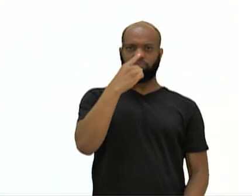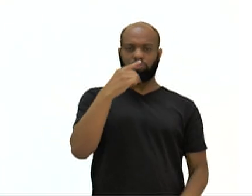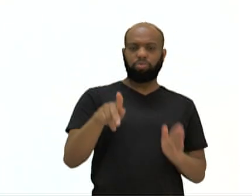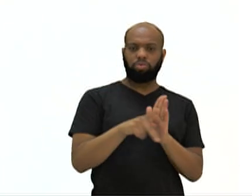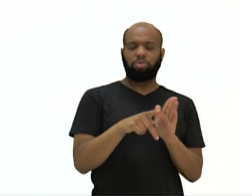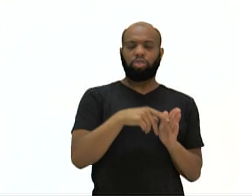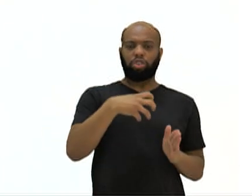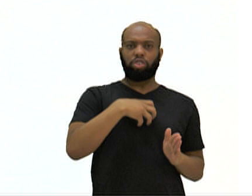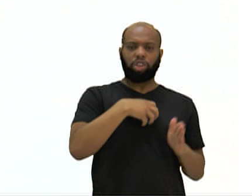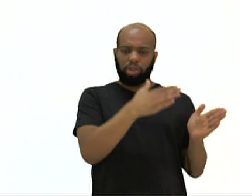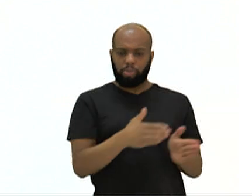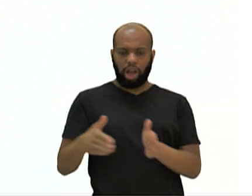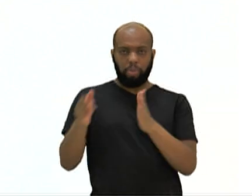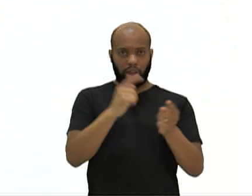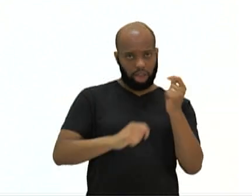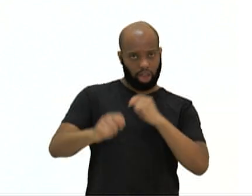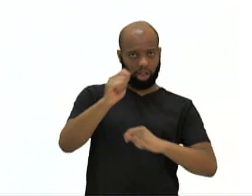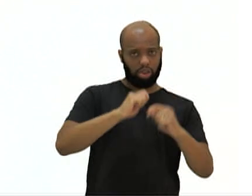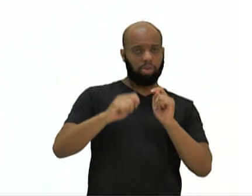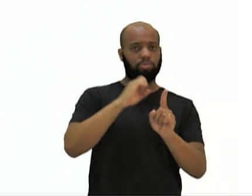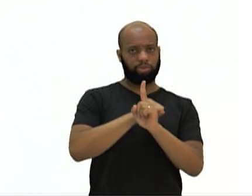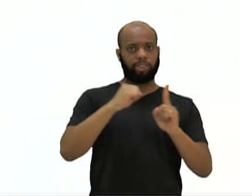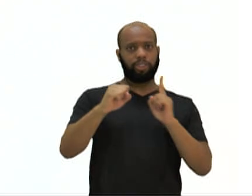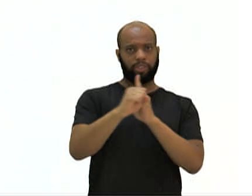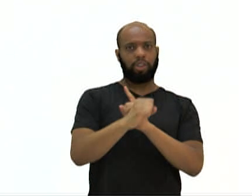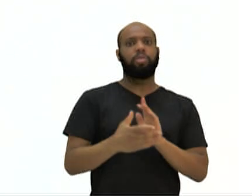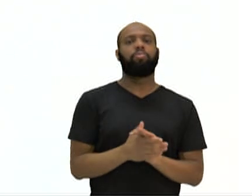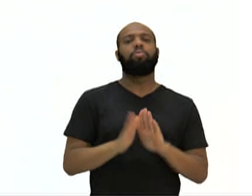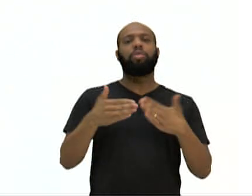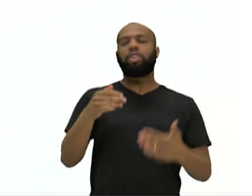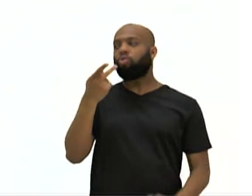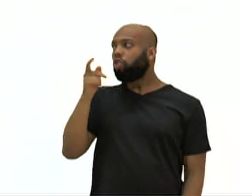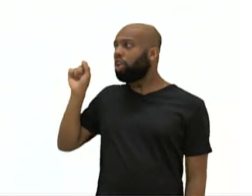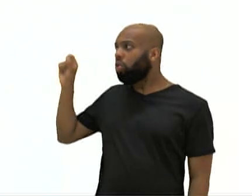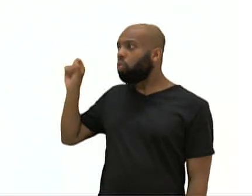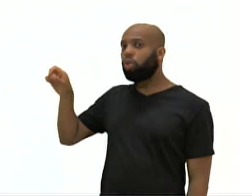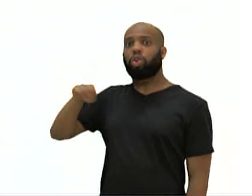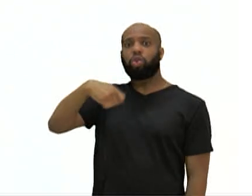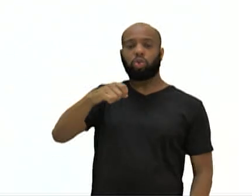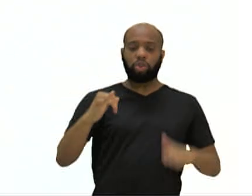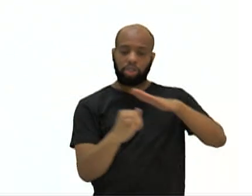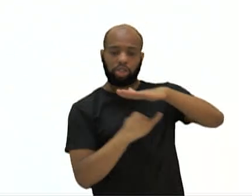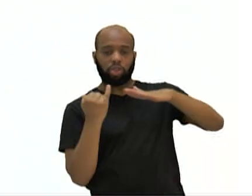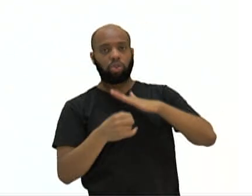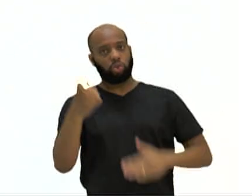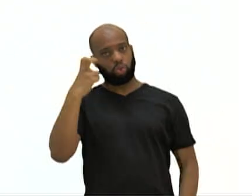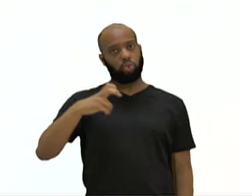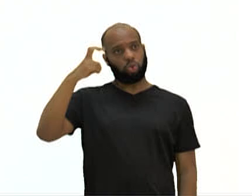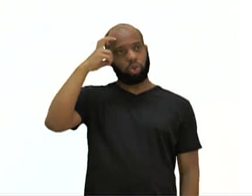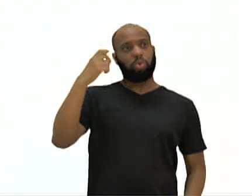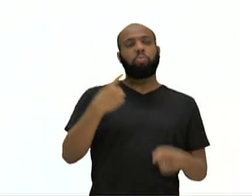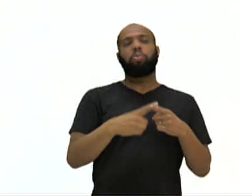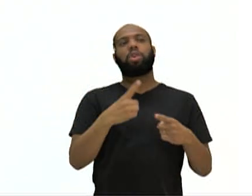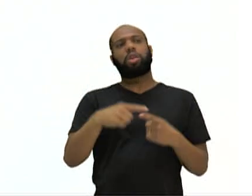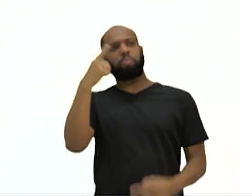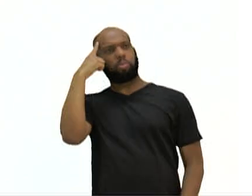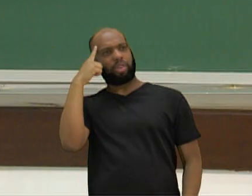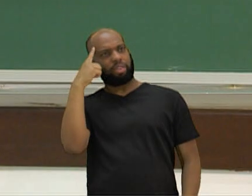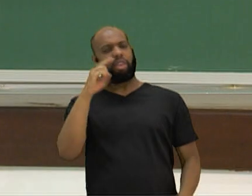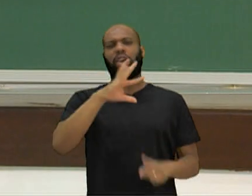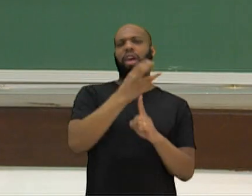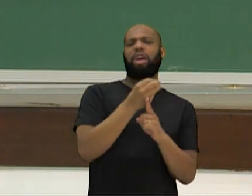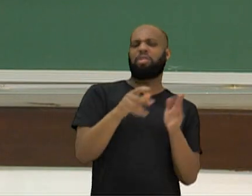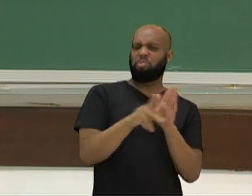reprodução cultural e econômica da sociedade. Então, aqui a questão está falando sobre o conceito de indústria cultural, porque às vezes você pode olhar e pensar, mas eu acho que a arte